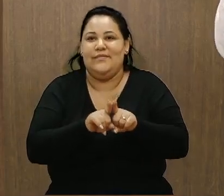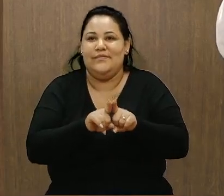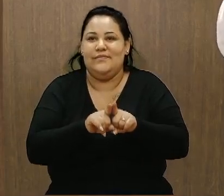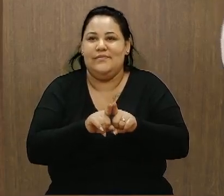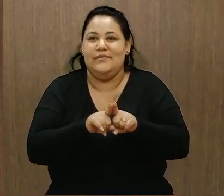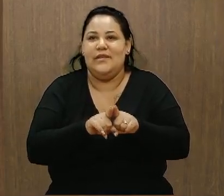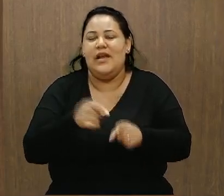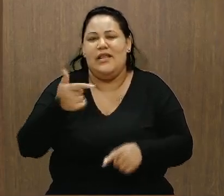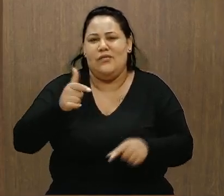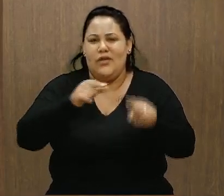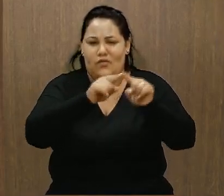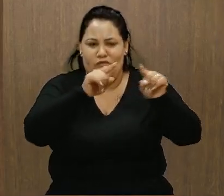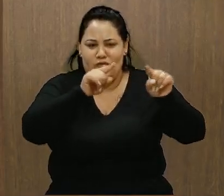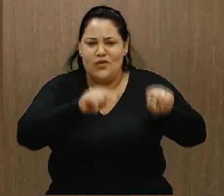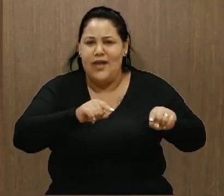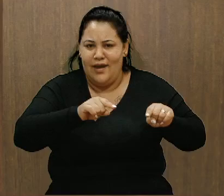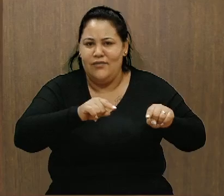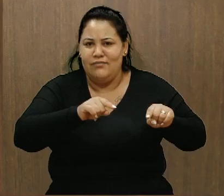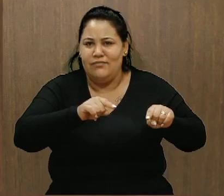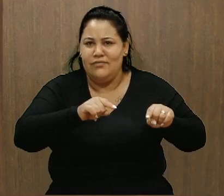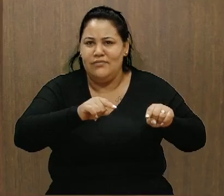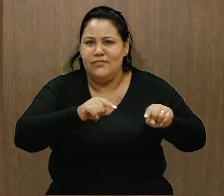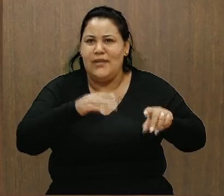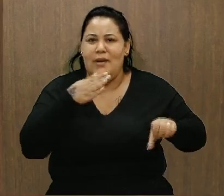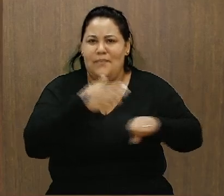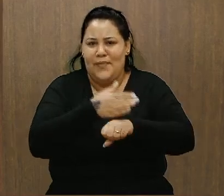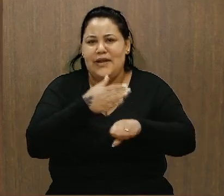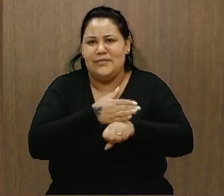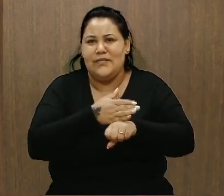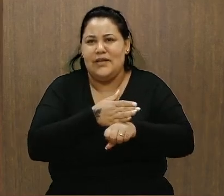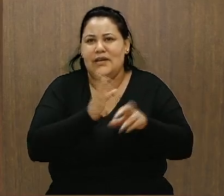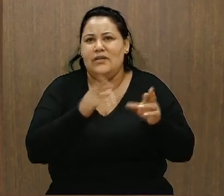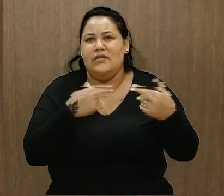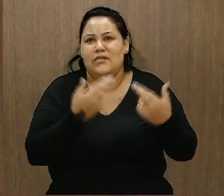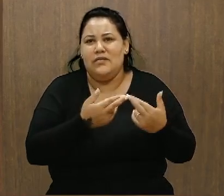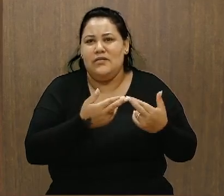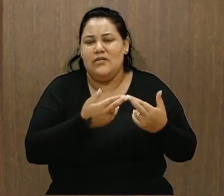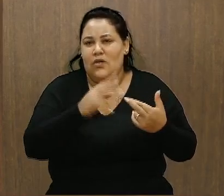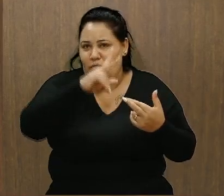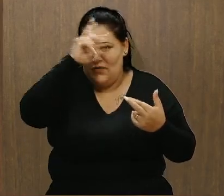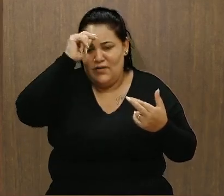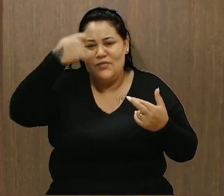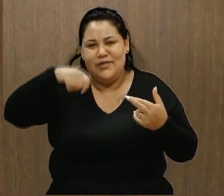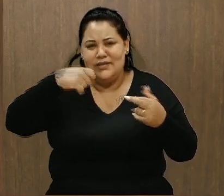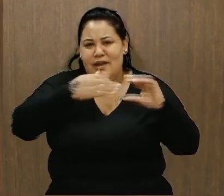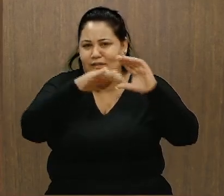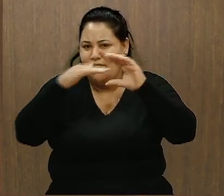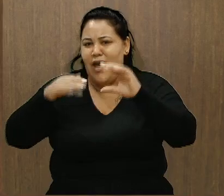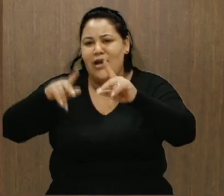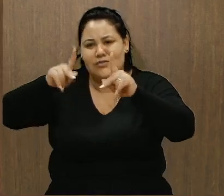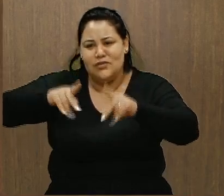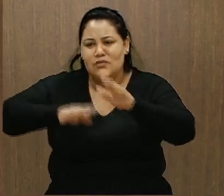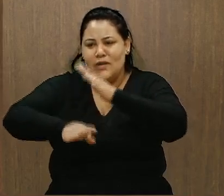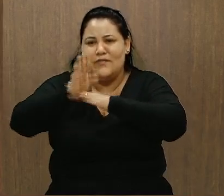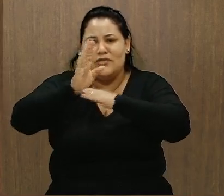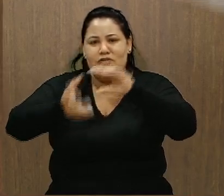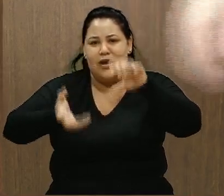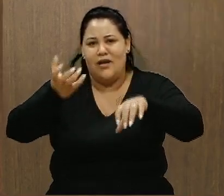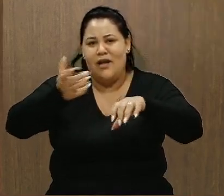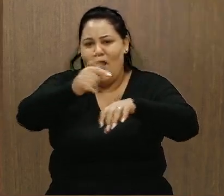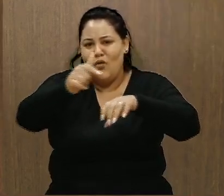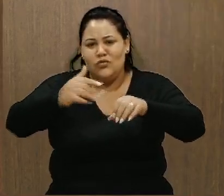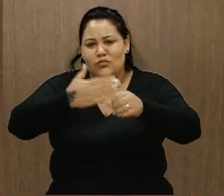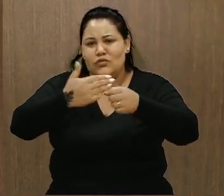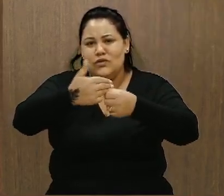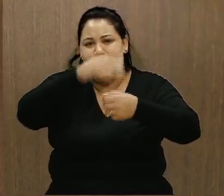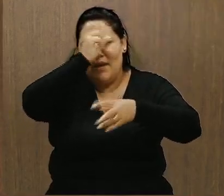servidor ou cara comissionado capaz de realizar o preenchimento, o prefeito precisa encaminhar esses servidores ou esses cargos comissionados a outros municípios para